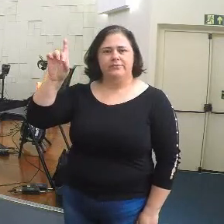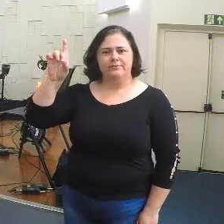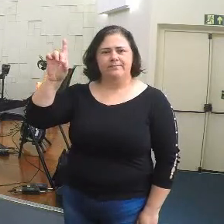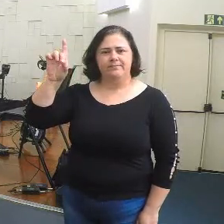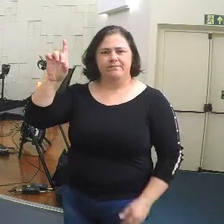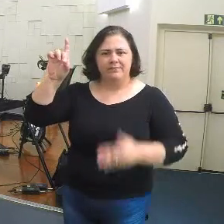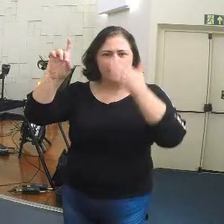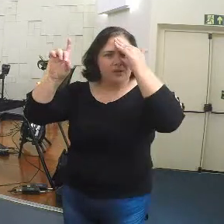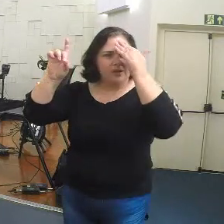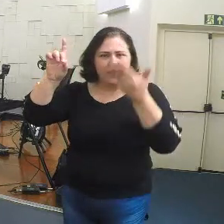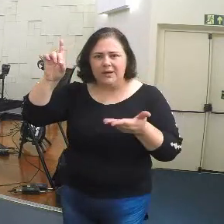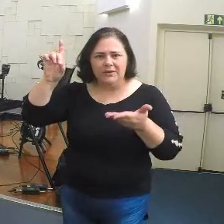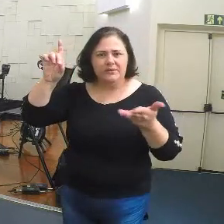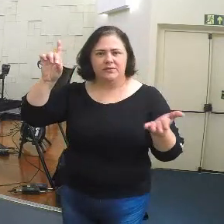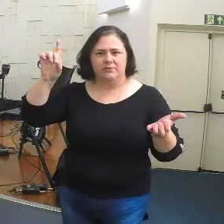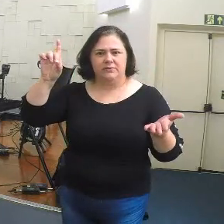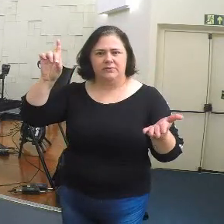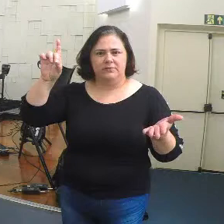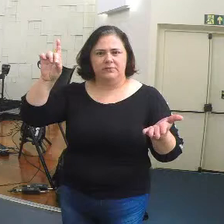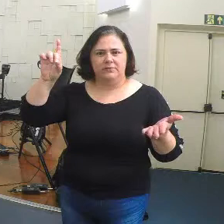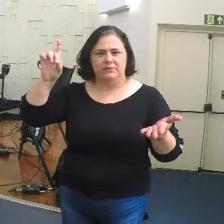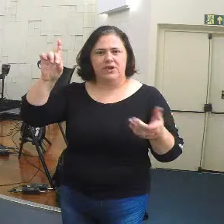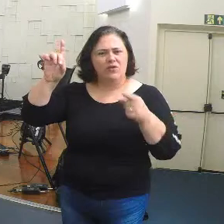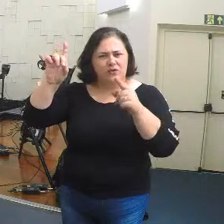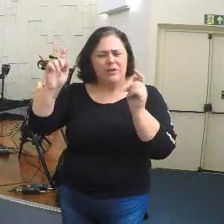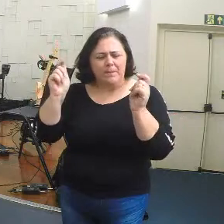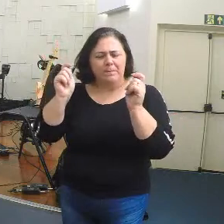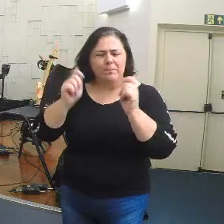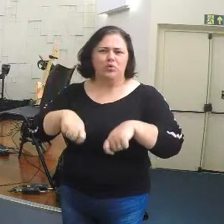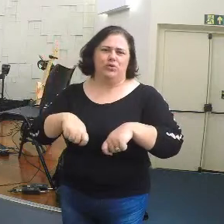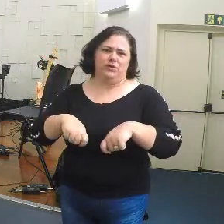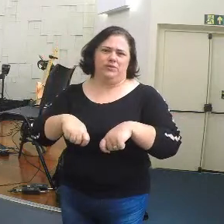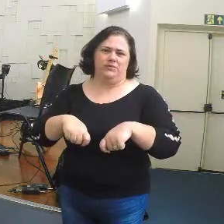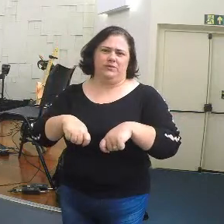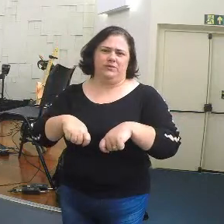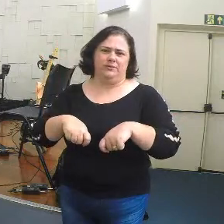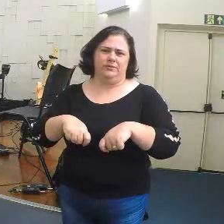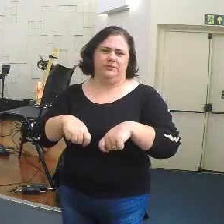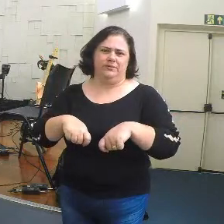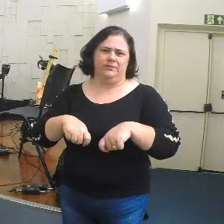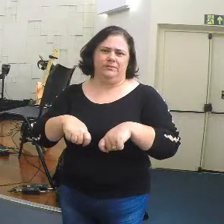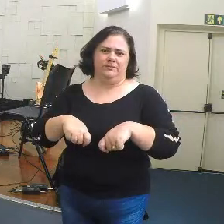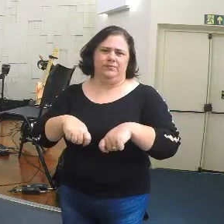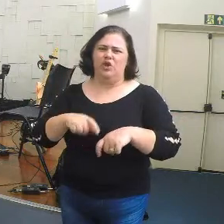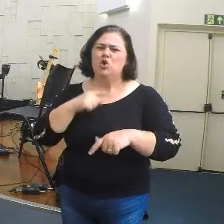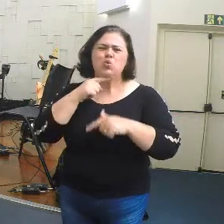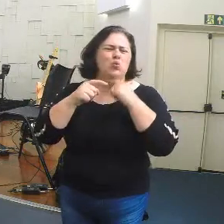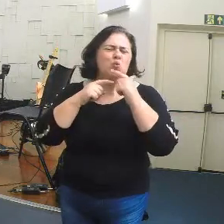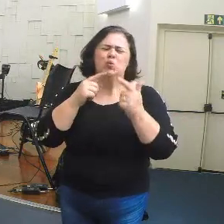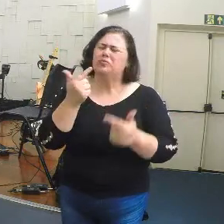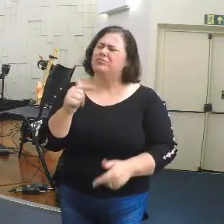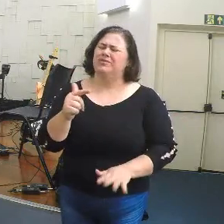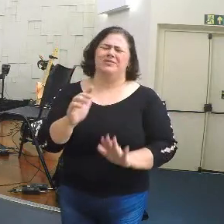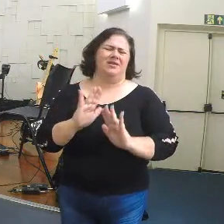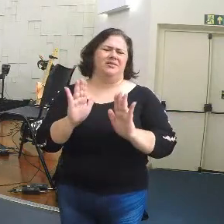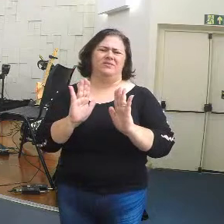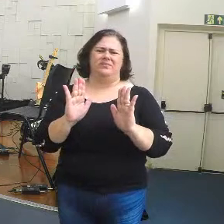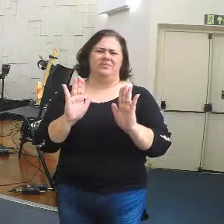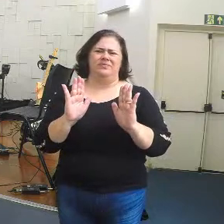Você é filho de Deus. E você pode perdoar. Não duvide disso.